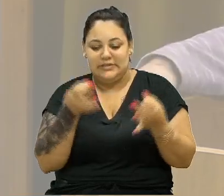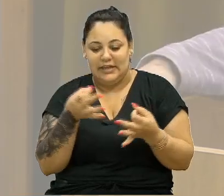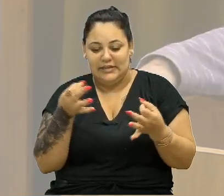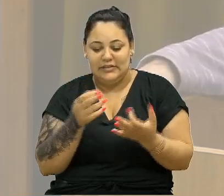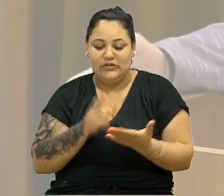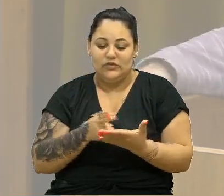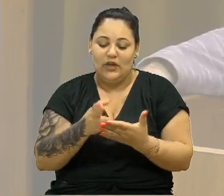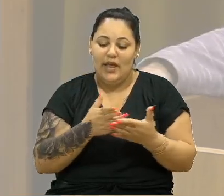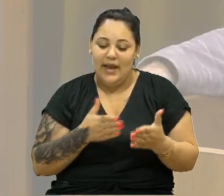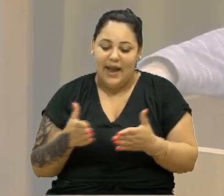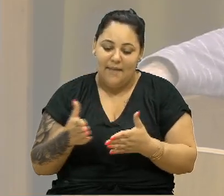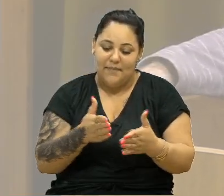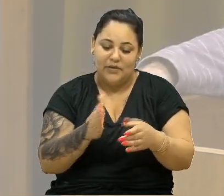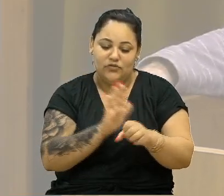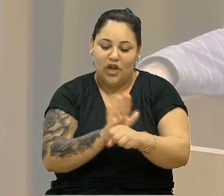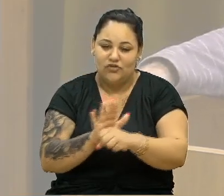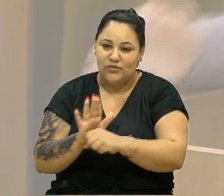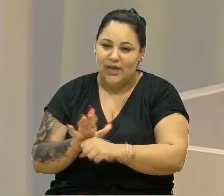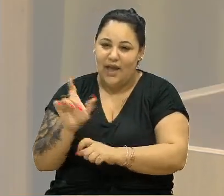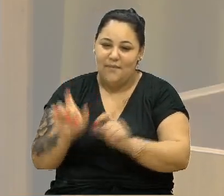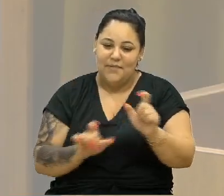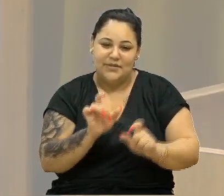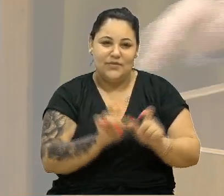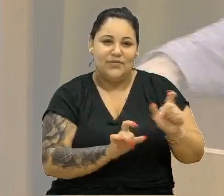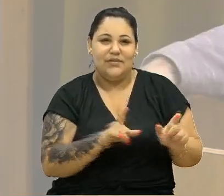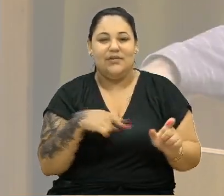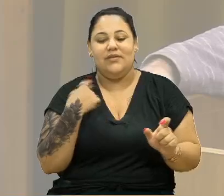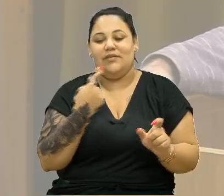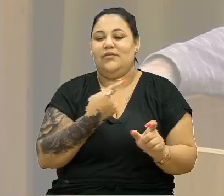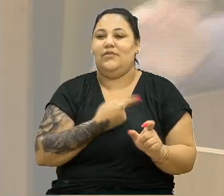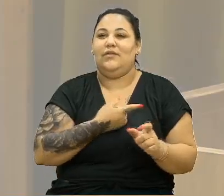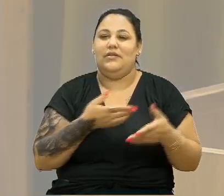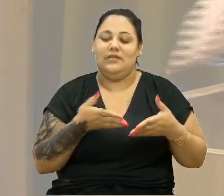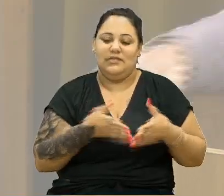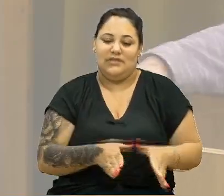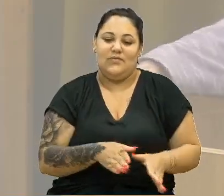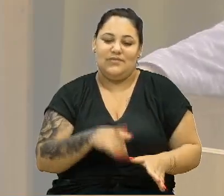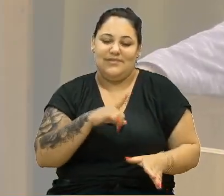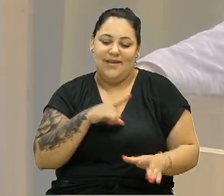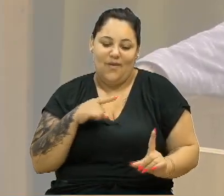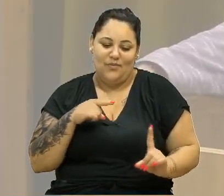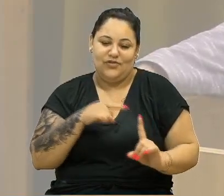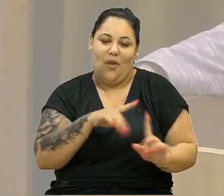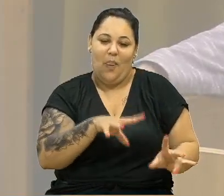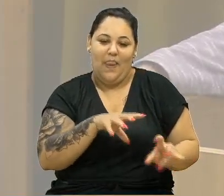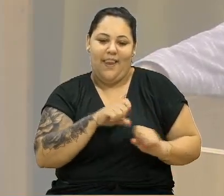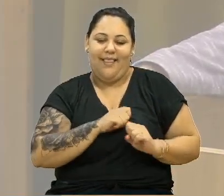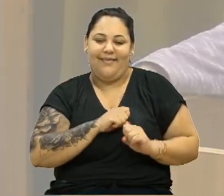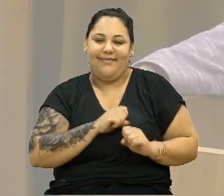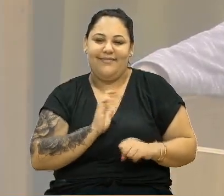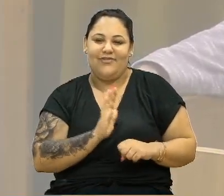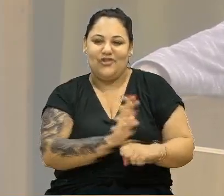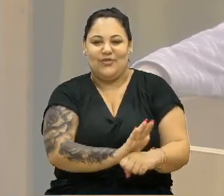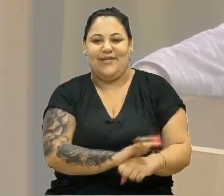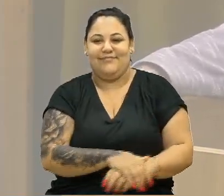nessa caminhada de ajudar as pessoas que nós nascemos com esse objetivo e com esse DNA. Era isso, meu muito